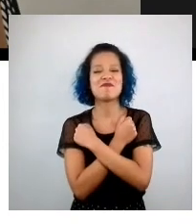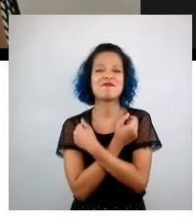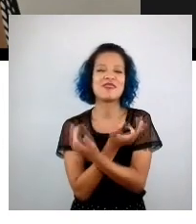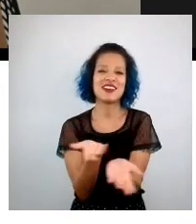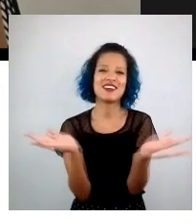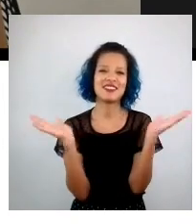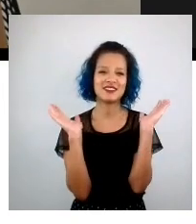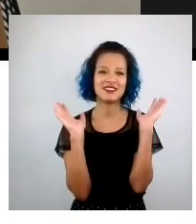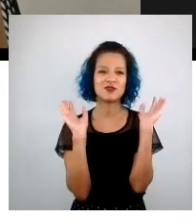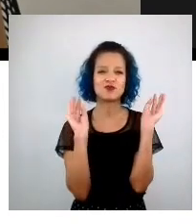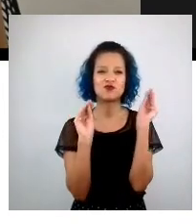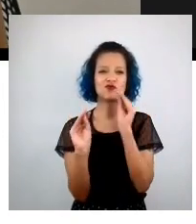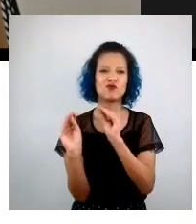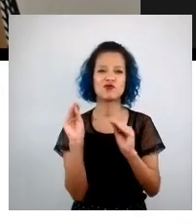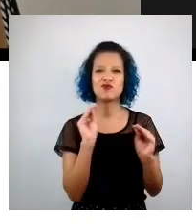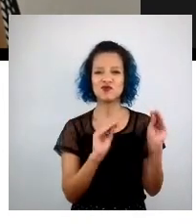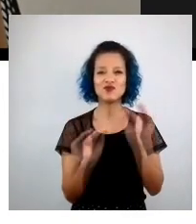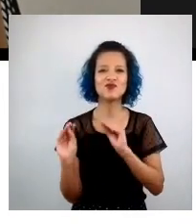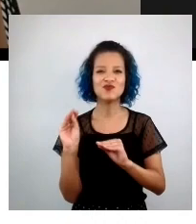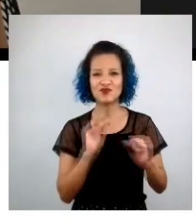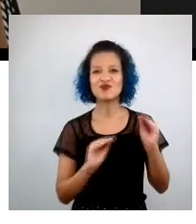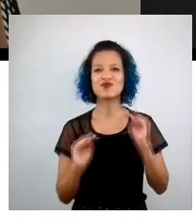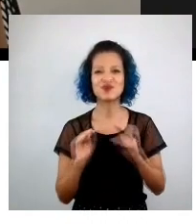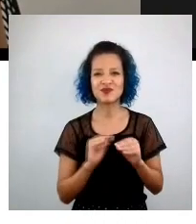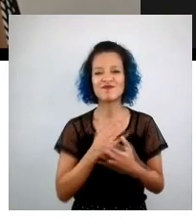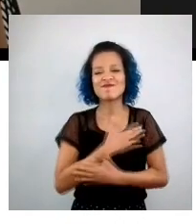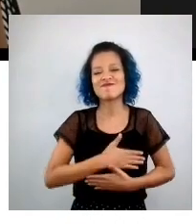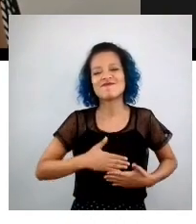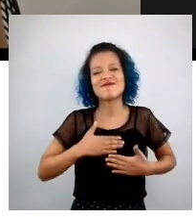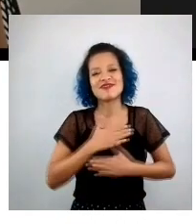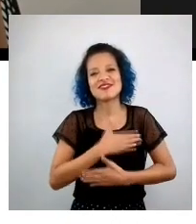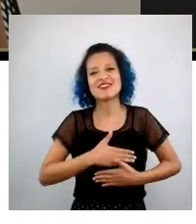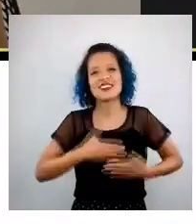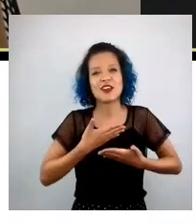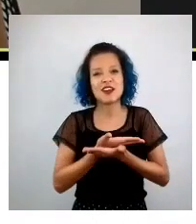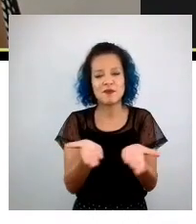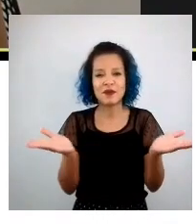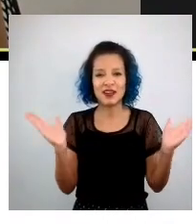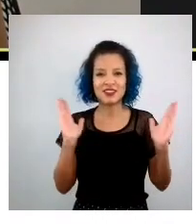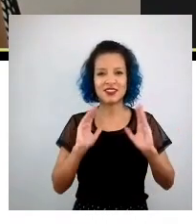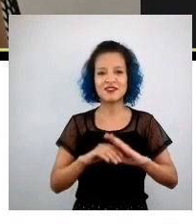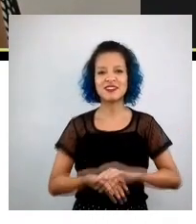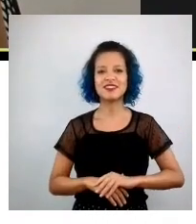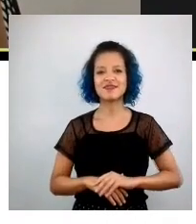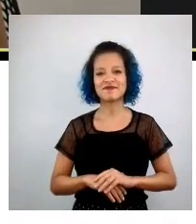sempre um prazer imenso falar com você. Quero te ver mais vezes. Por